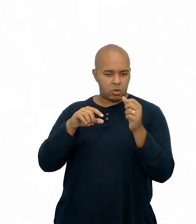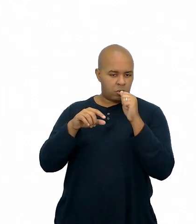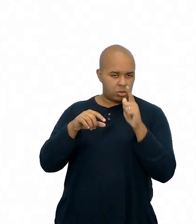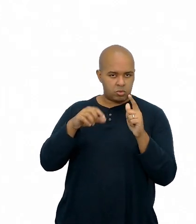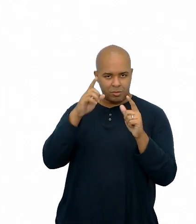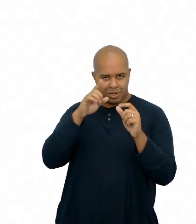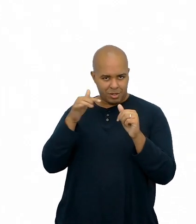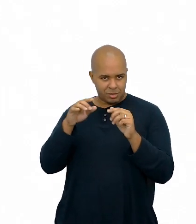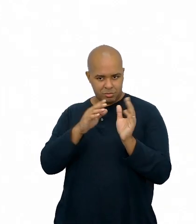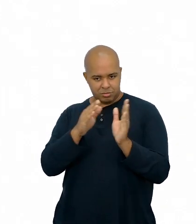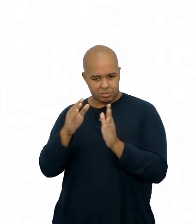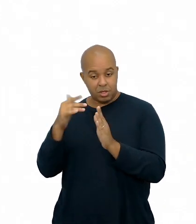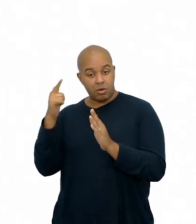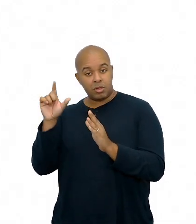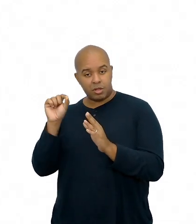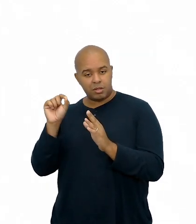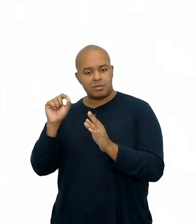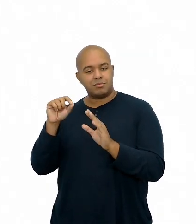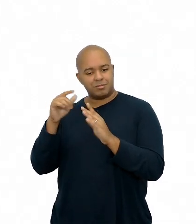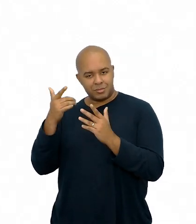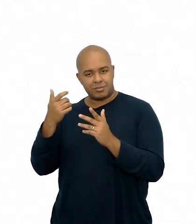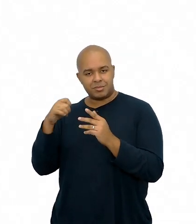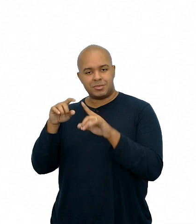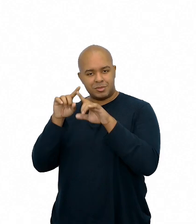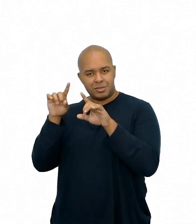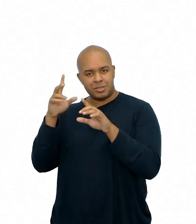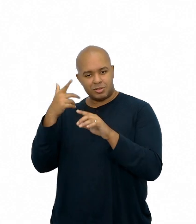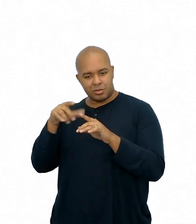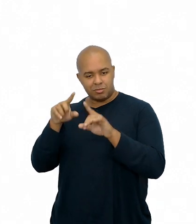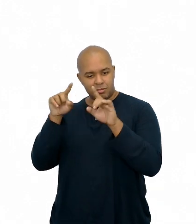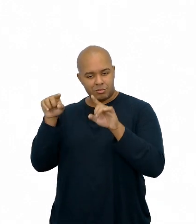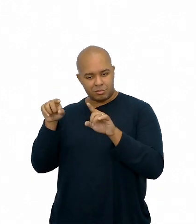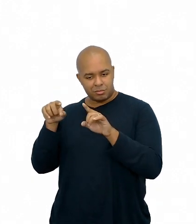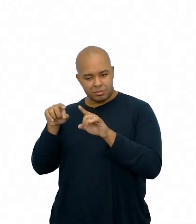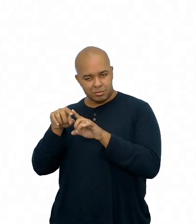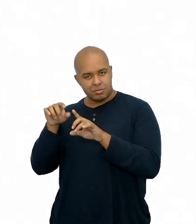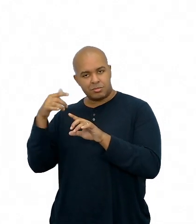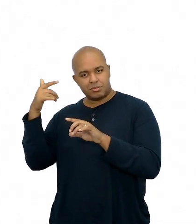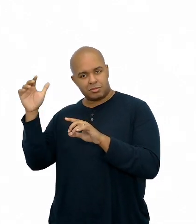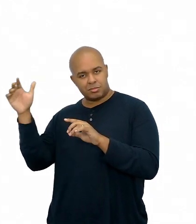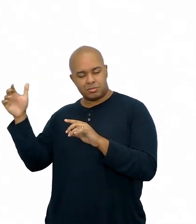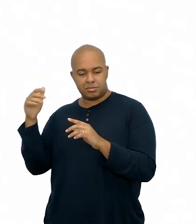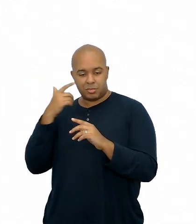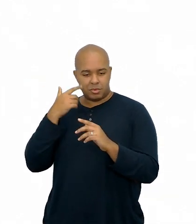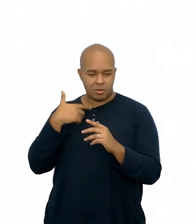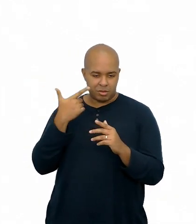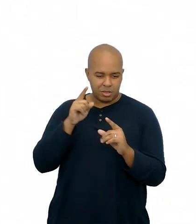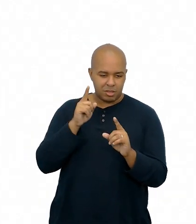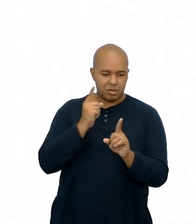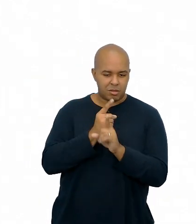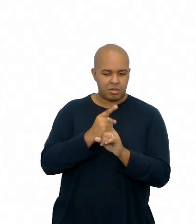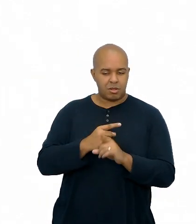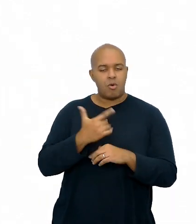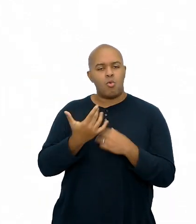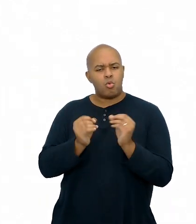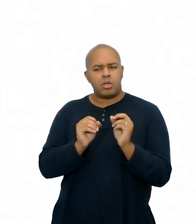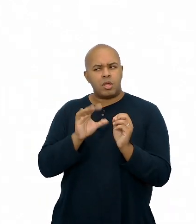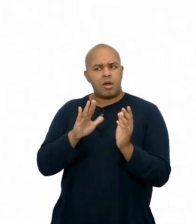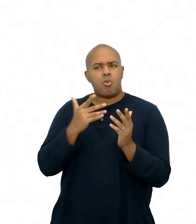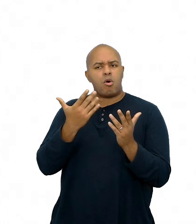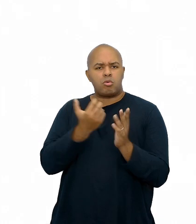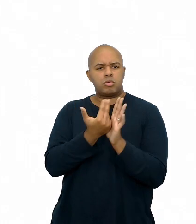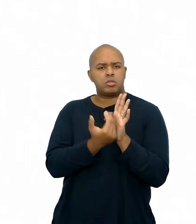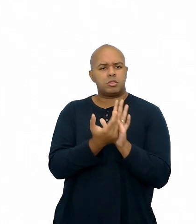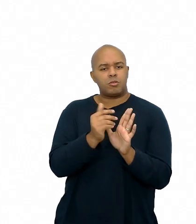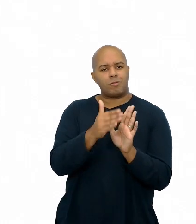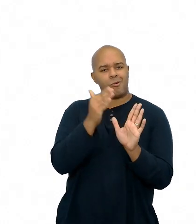a próxima figura então, ele vai dando a sequência. Então, nessa observação, ele vai vendo o que vem